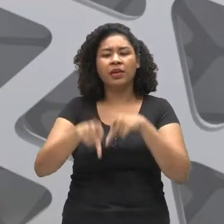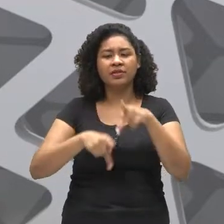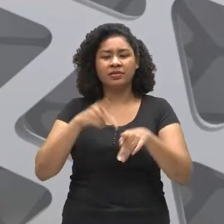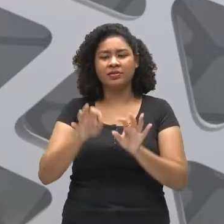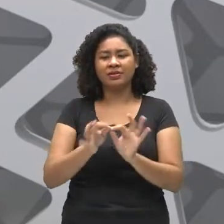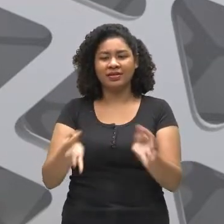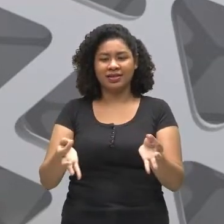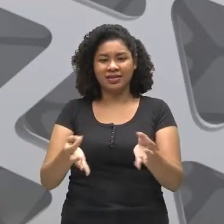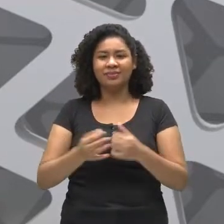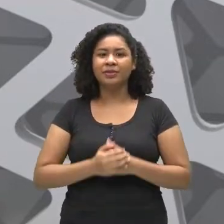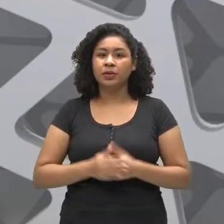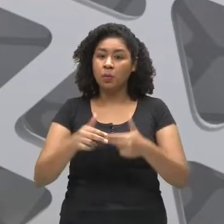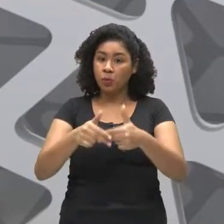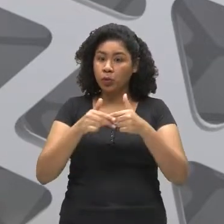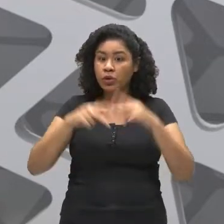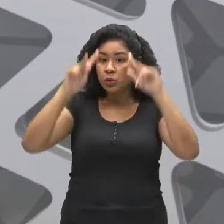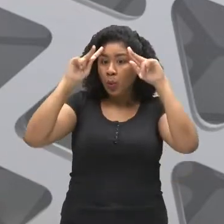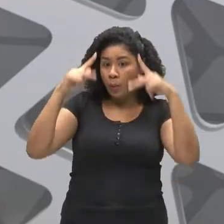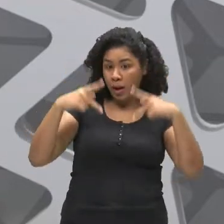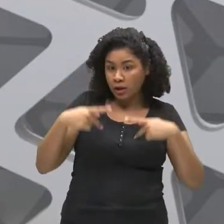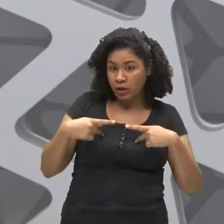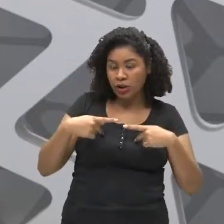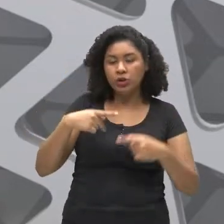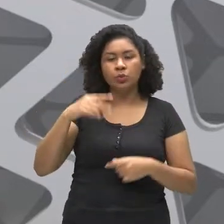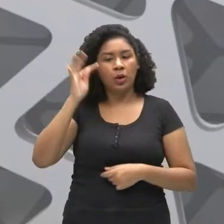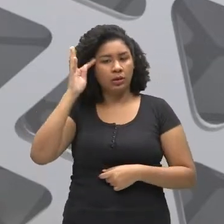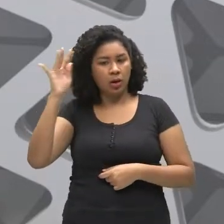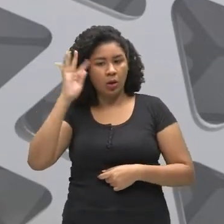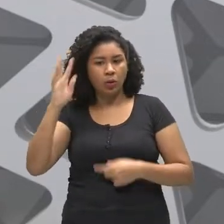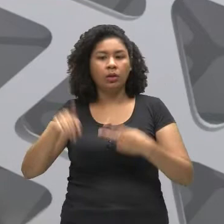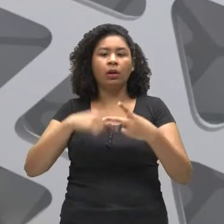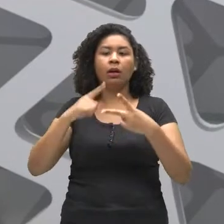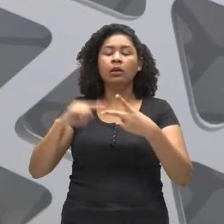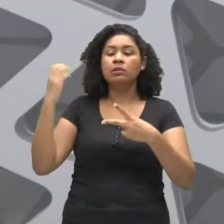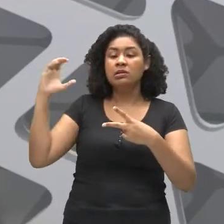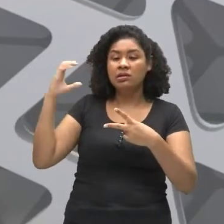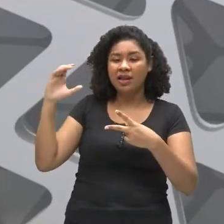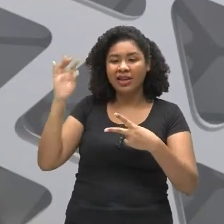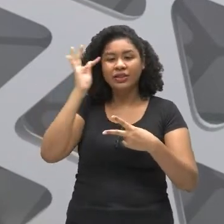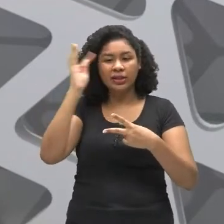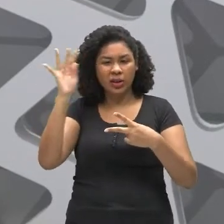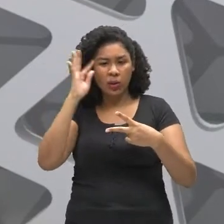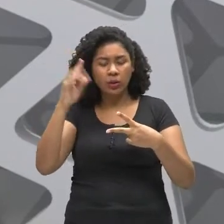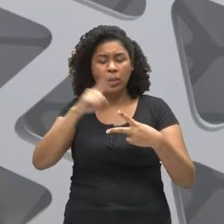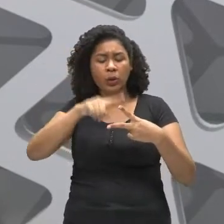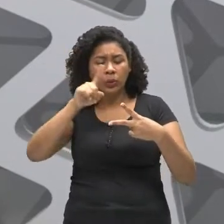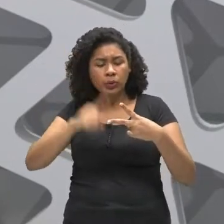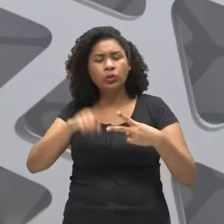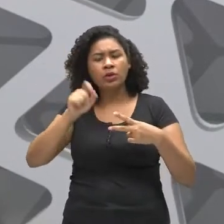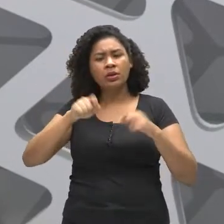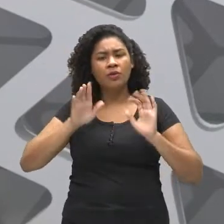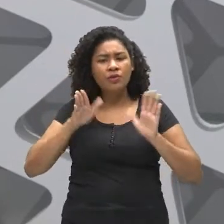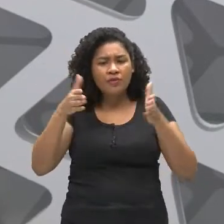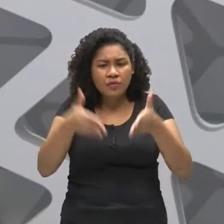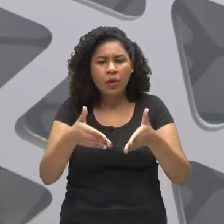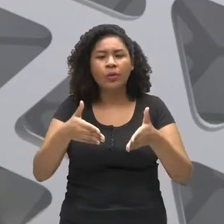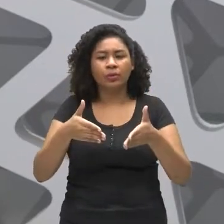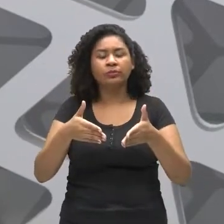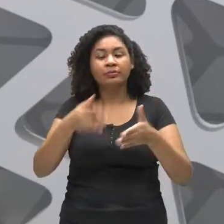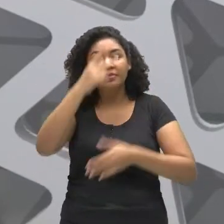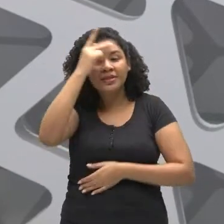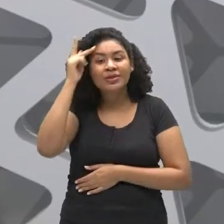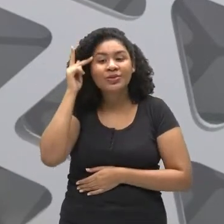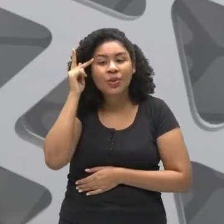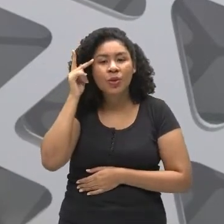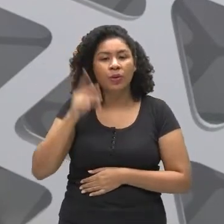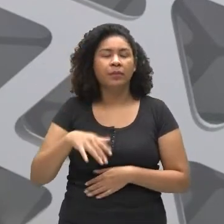Foi o que eu acabei de falar. Toda igreja é feita por homens. E os homens são falhos, nós somos falhos. Então, o que eles começaram a pensar? O que é